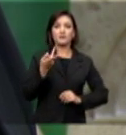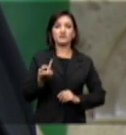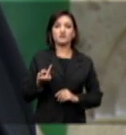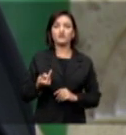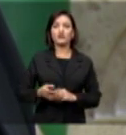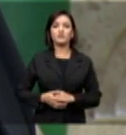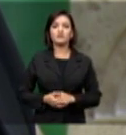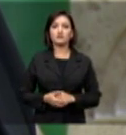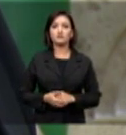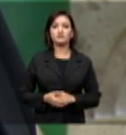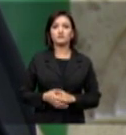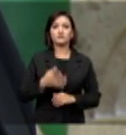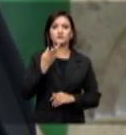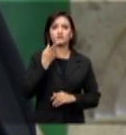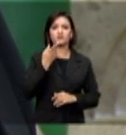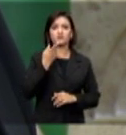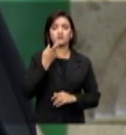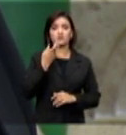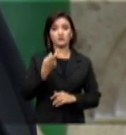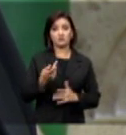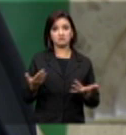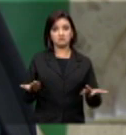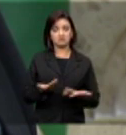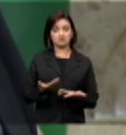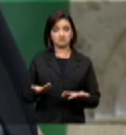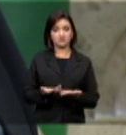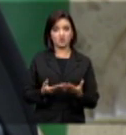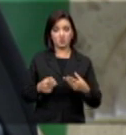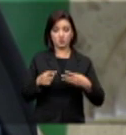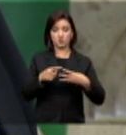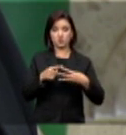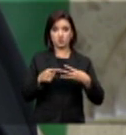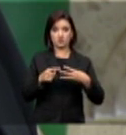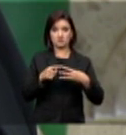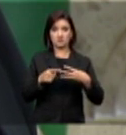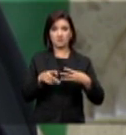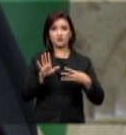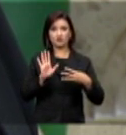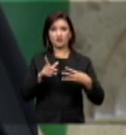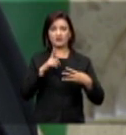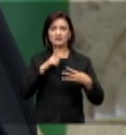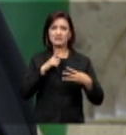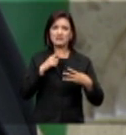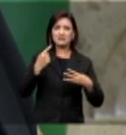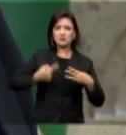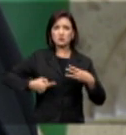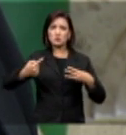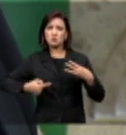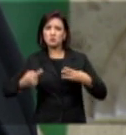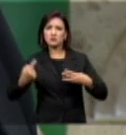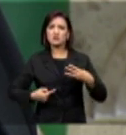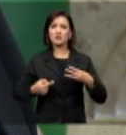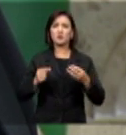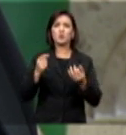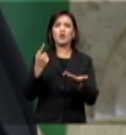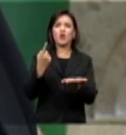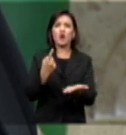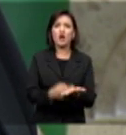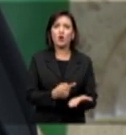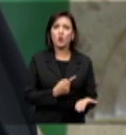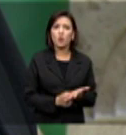sustentação, que, em relação aos dois primeiros dispositivos questionados, os acordos